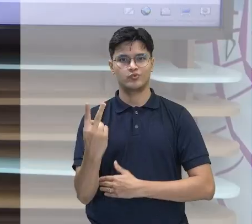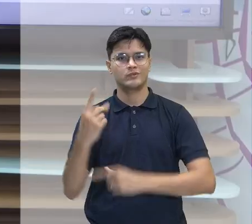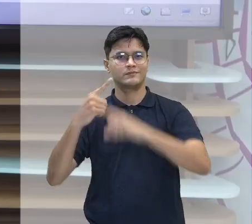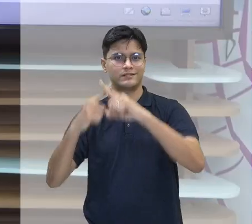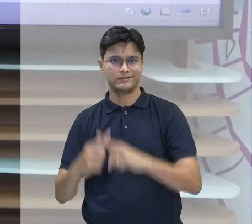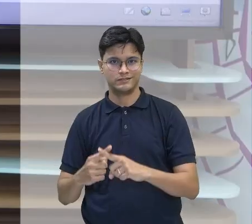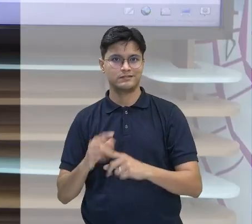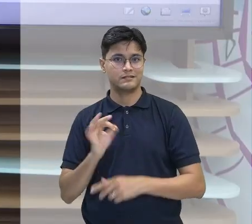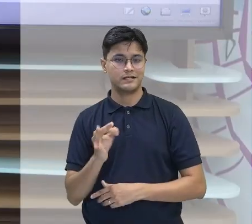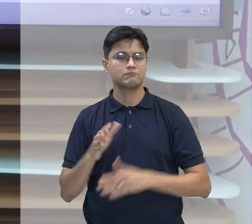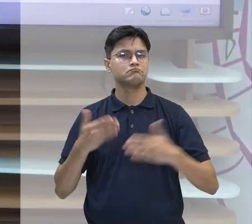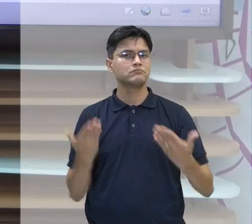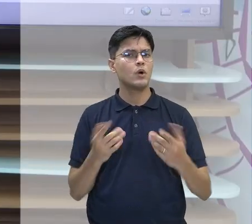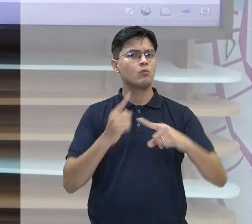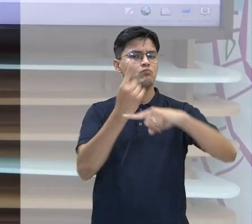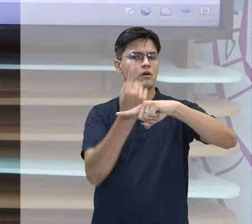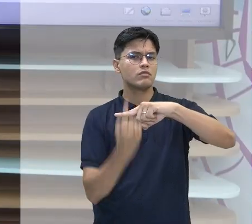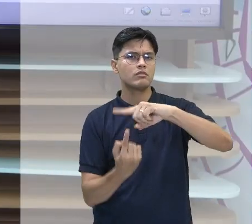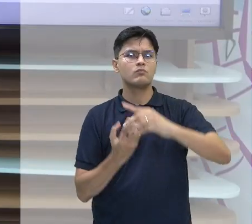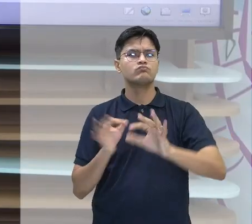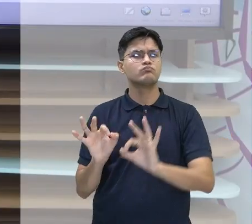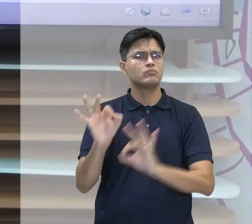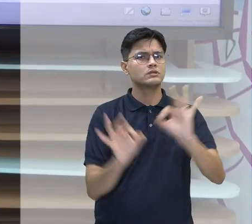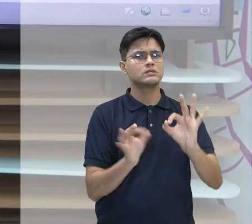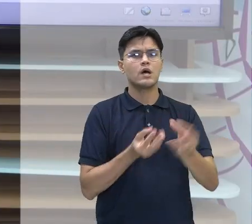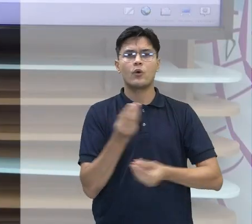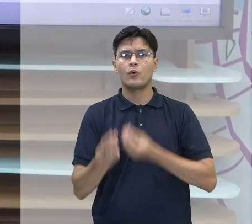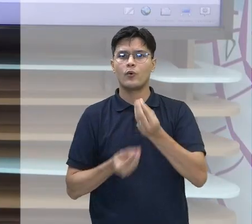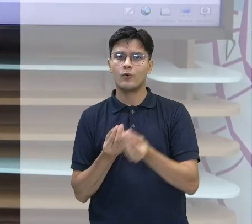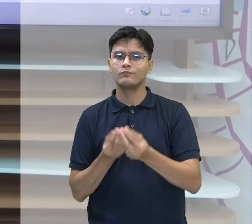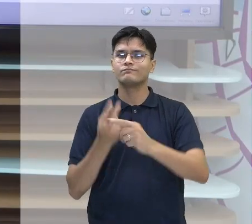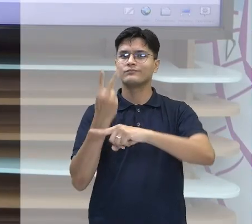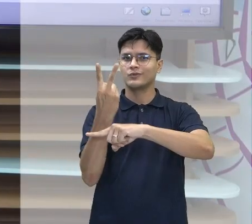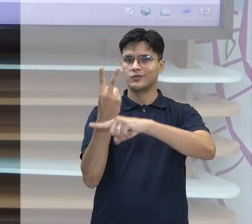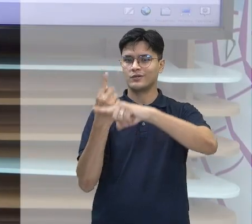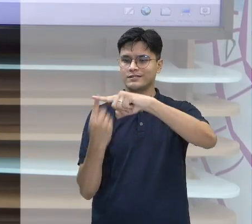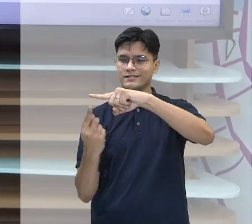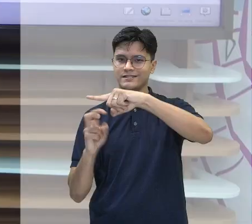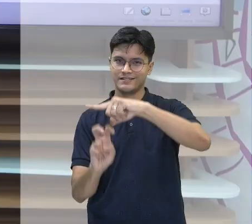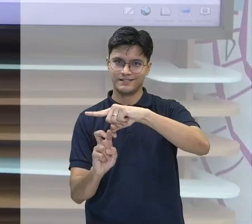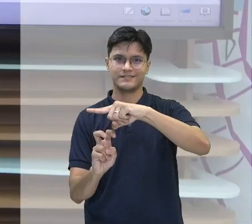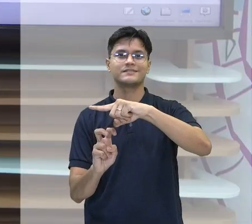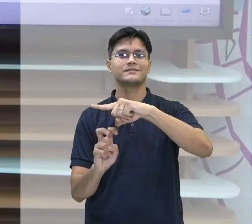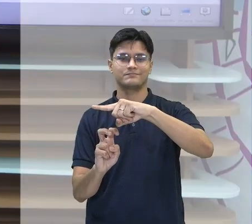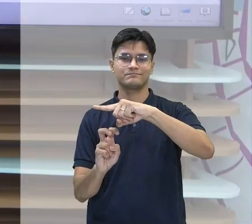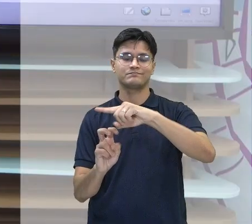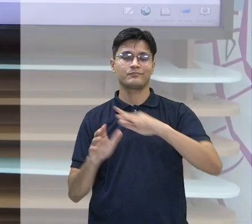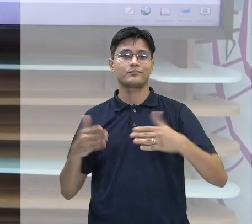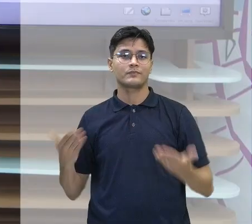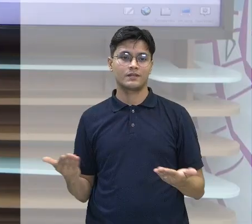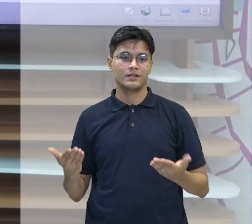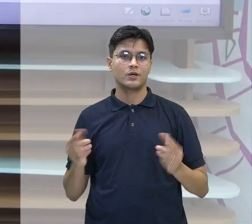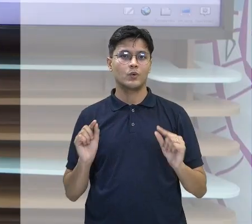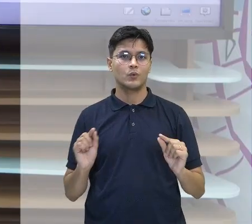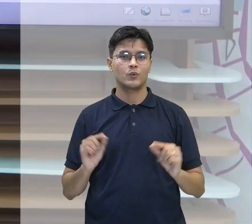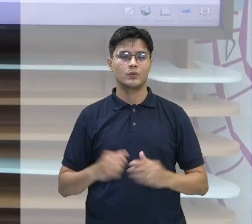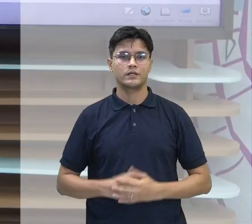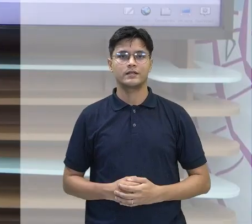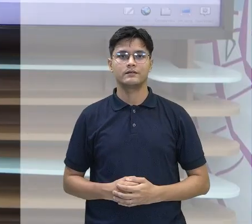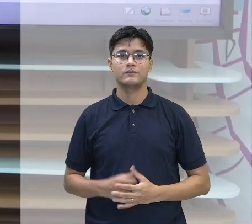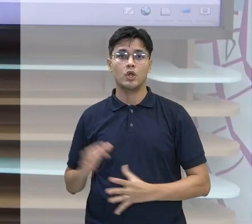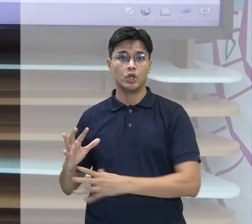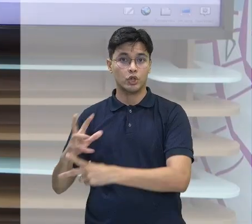das derrotas, será de 2 em 15. Ou seja, de cada 15, das 15